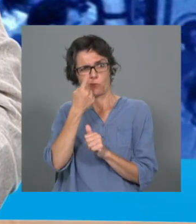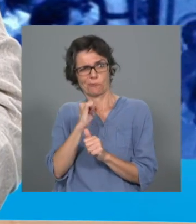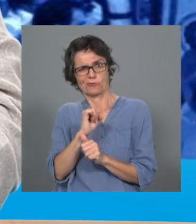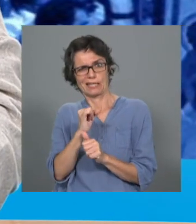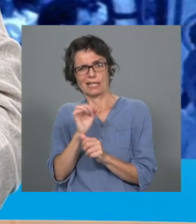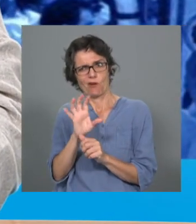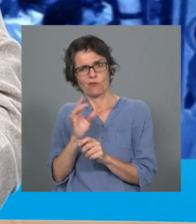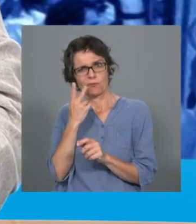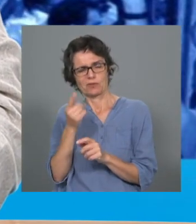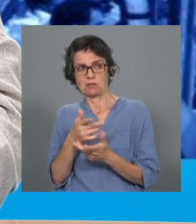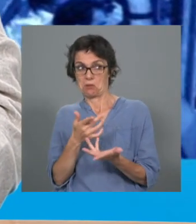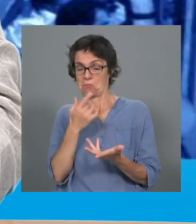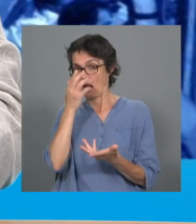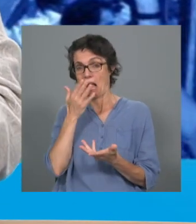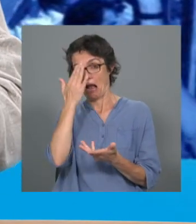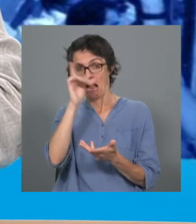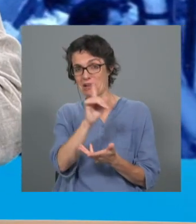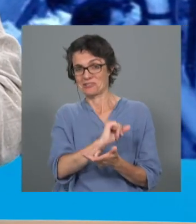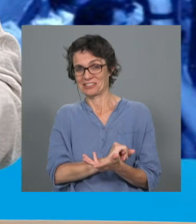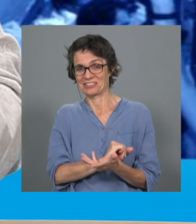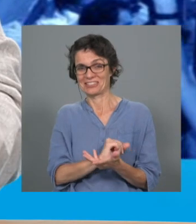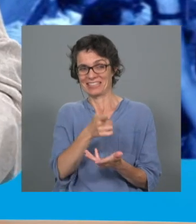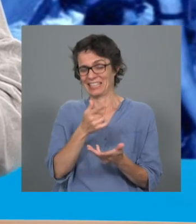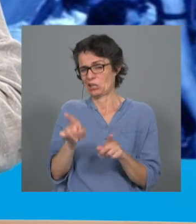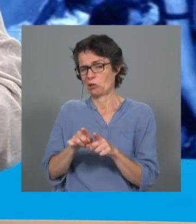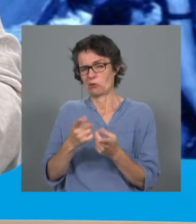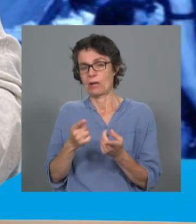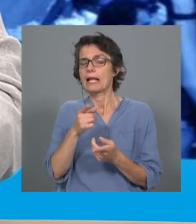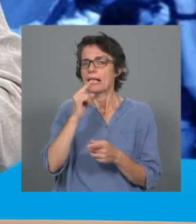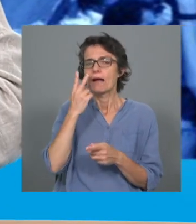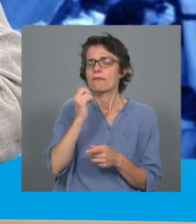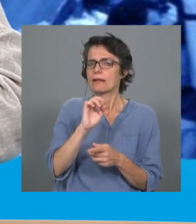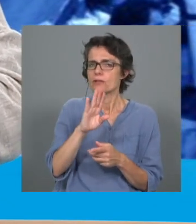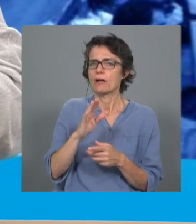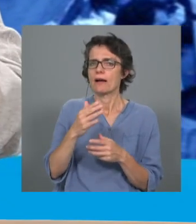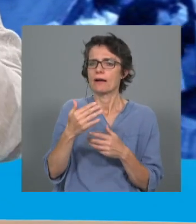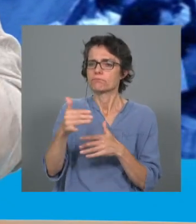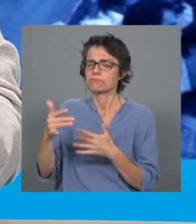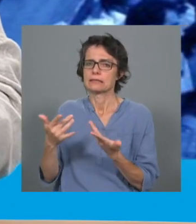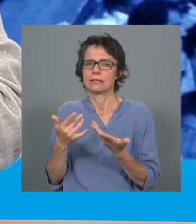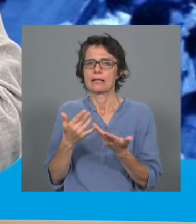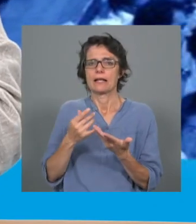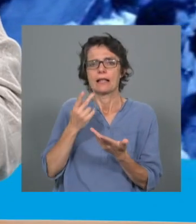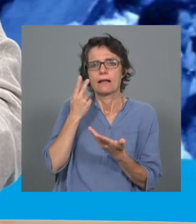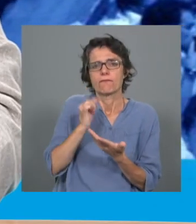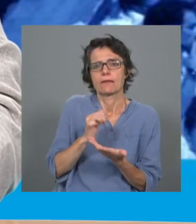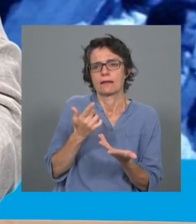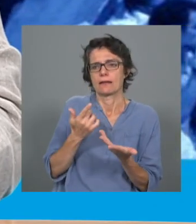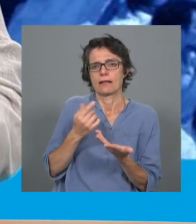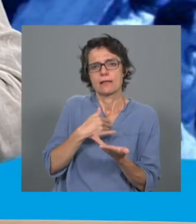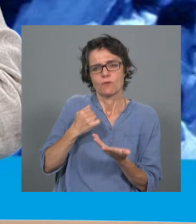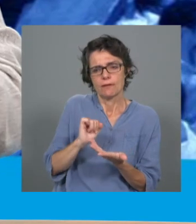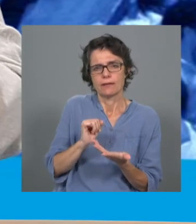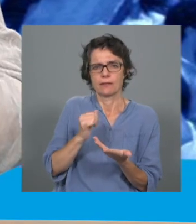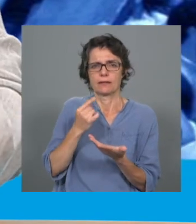mostram que não, que vai continuar a ser quem sempre foi. Ele já vive com limitações próprias da sua idade, da saúde, de alguns problemas que tem, são